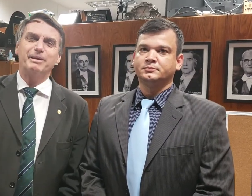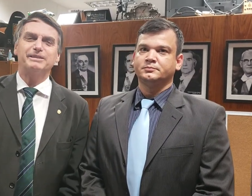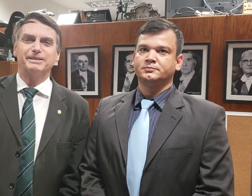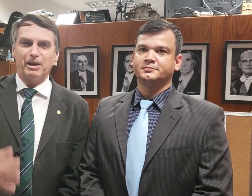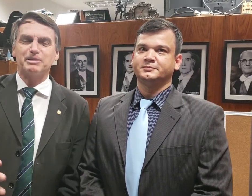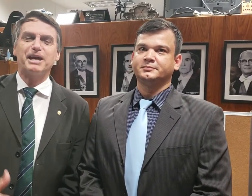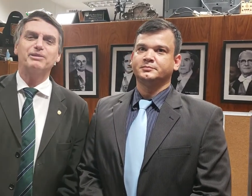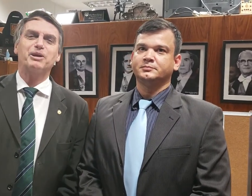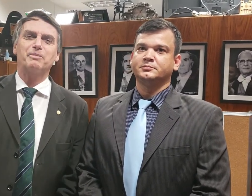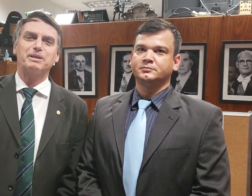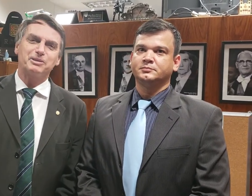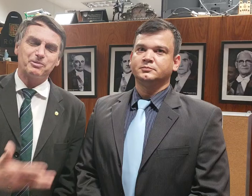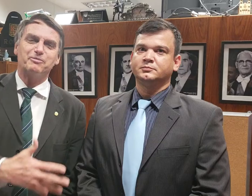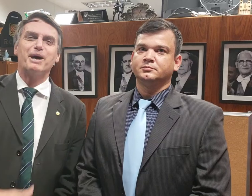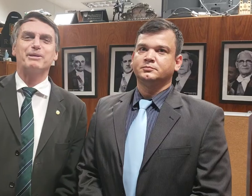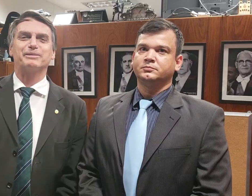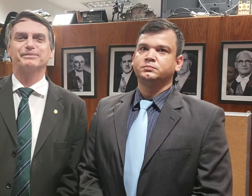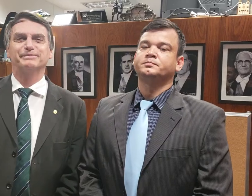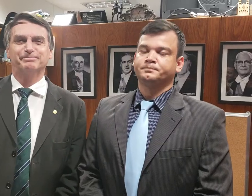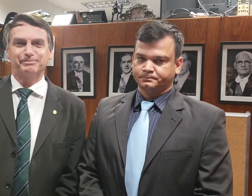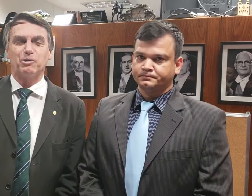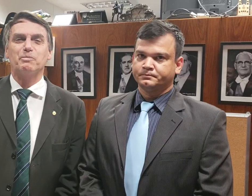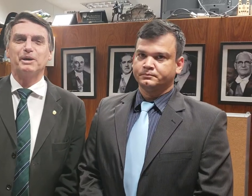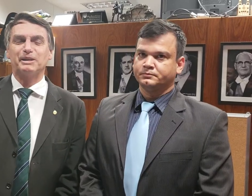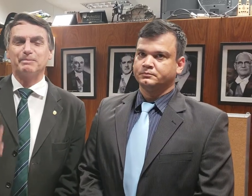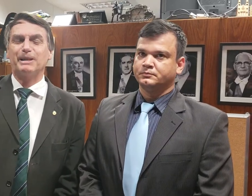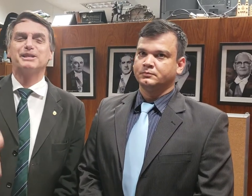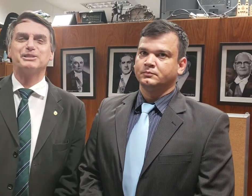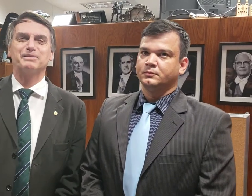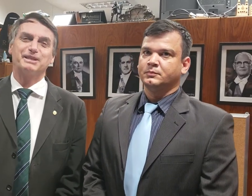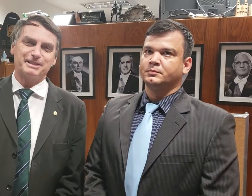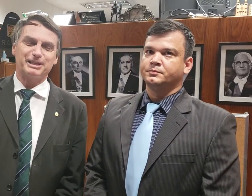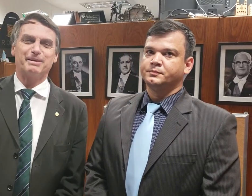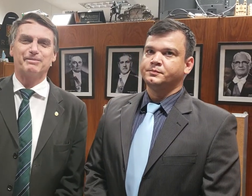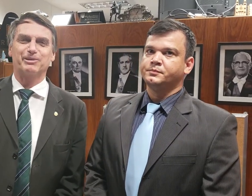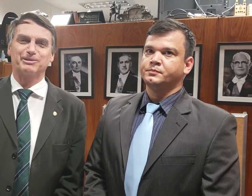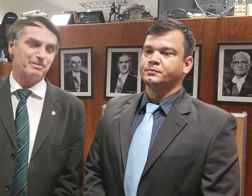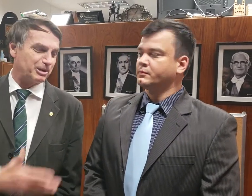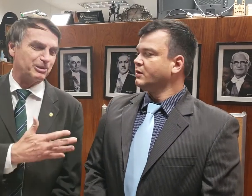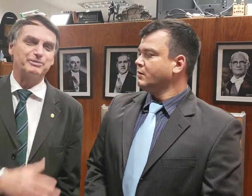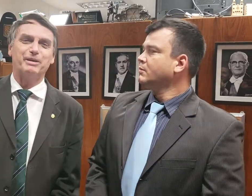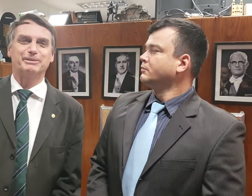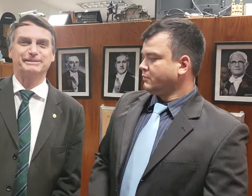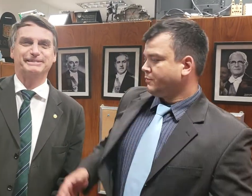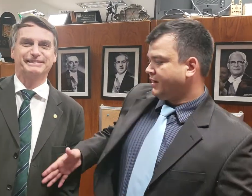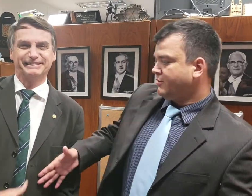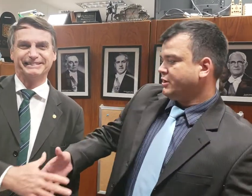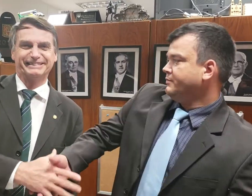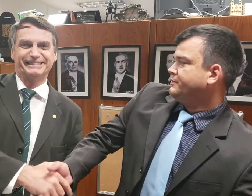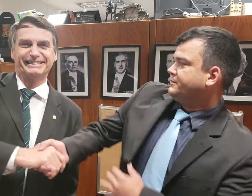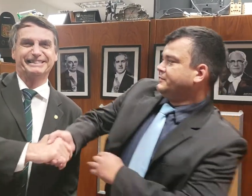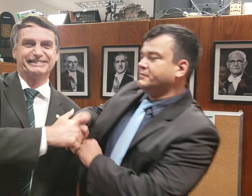E, obviamente, ganha o estado, ganha o Brasil, com o Fábio ocupando as primeiras ativas desse estado maravilhoso. Boa sorte, Fábio.